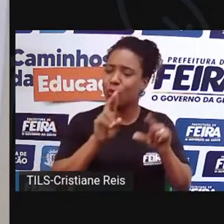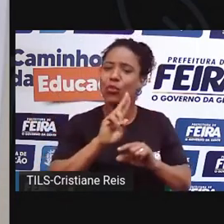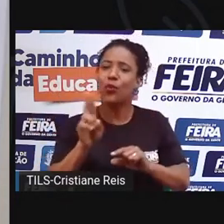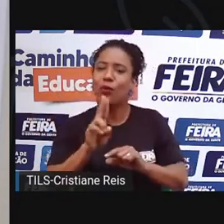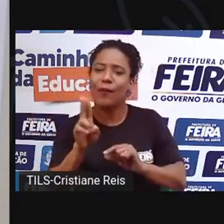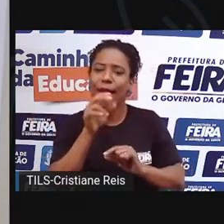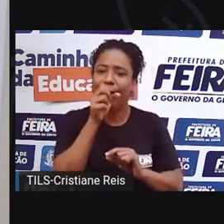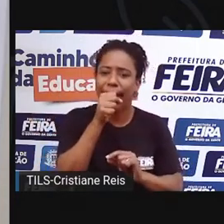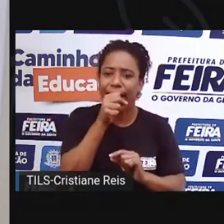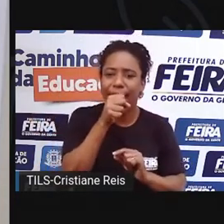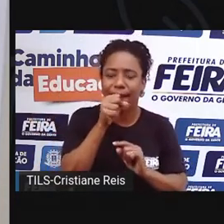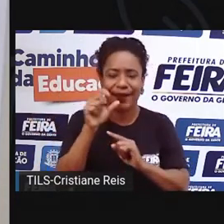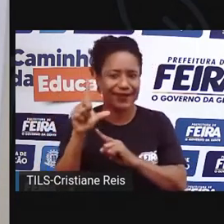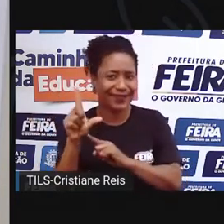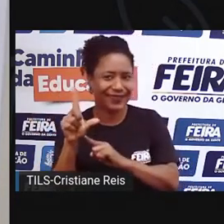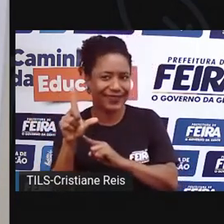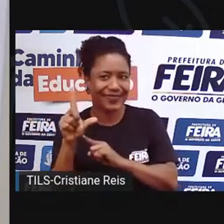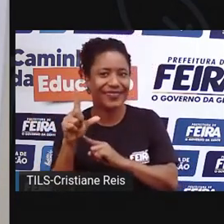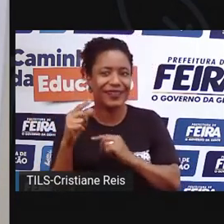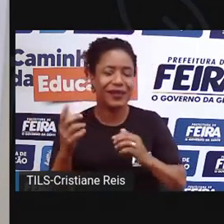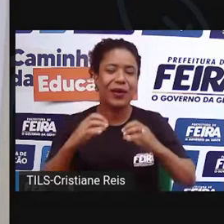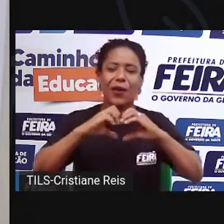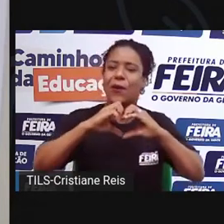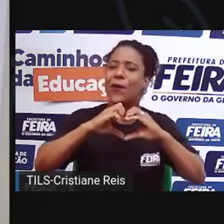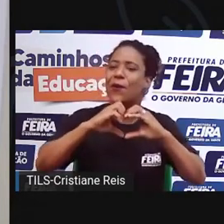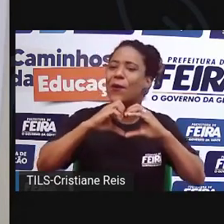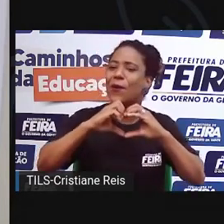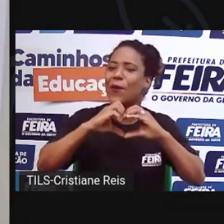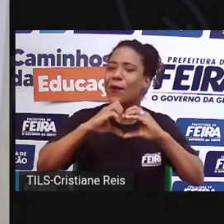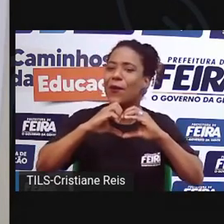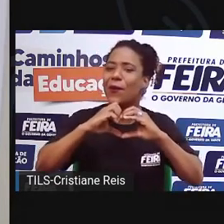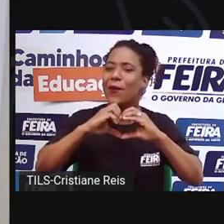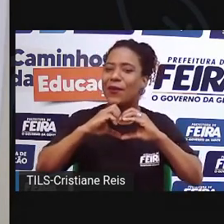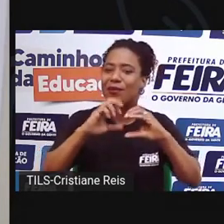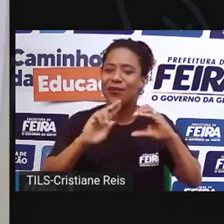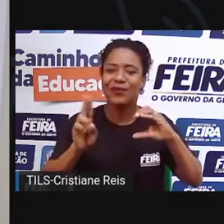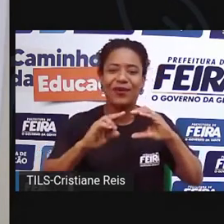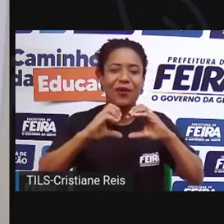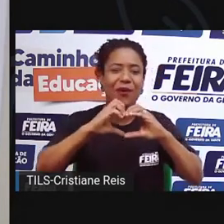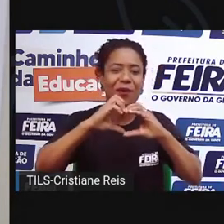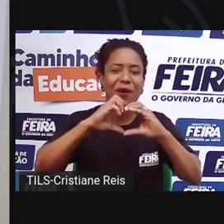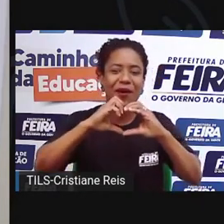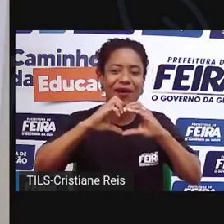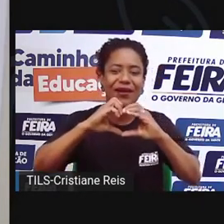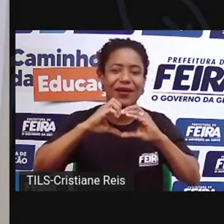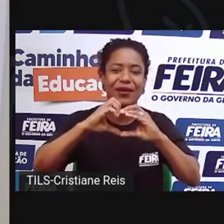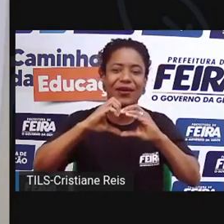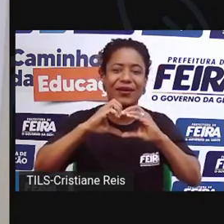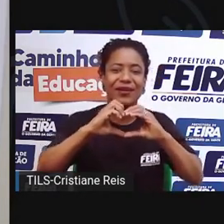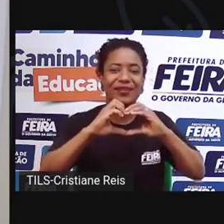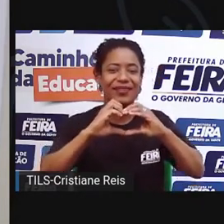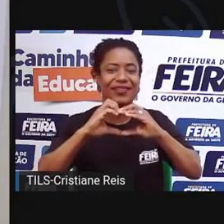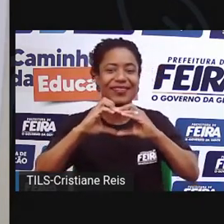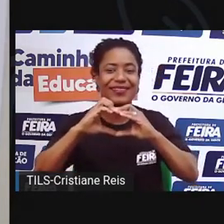Vamos pensar. Coração começa com que letra? Coração.